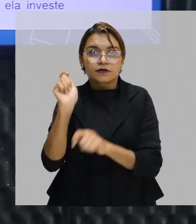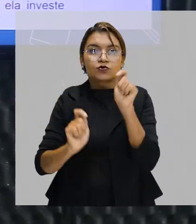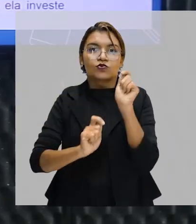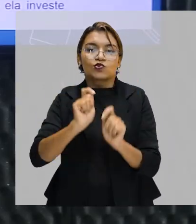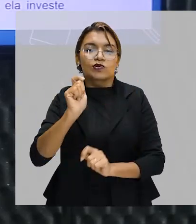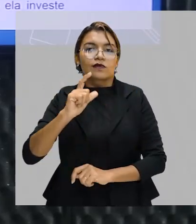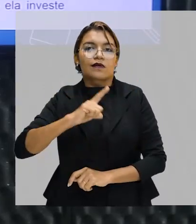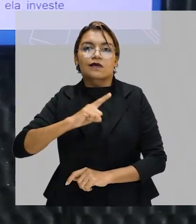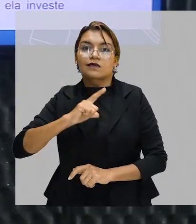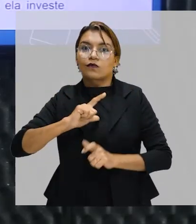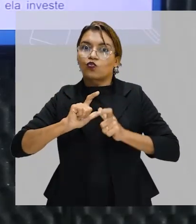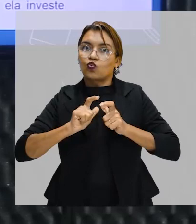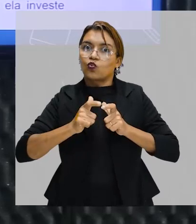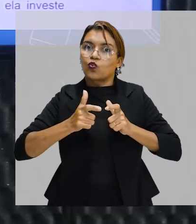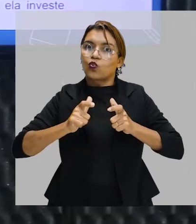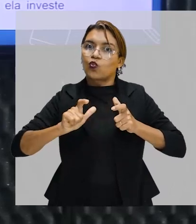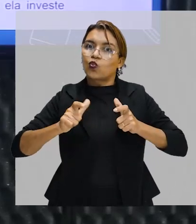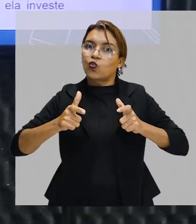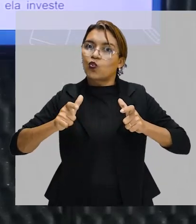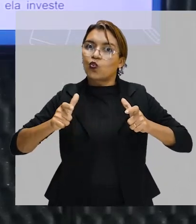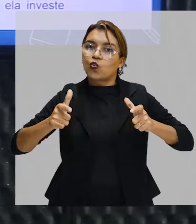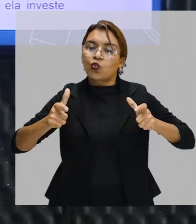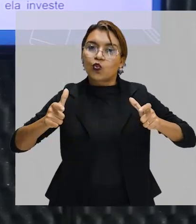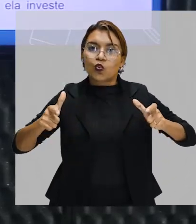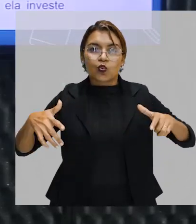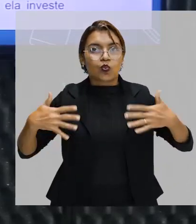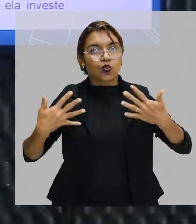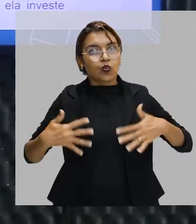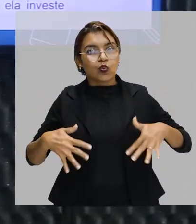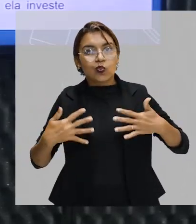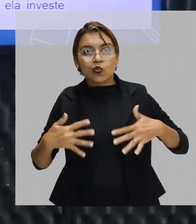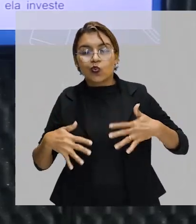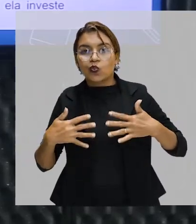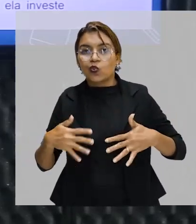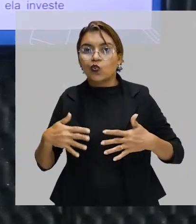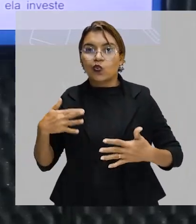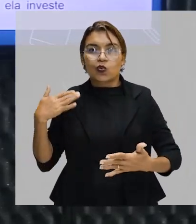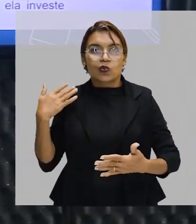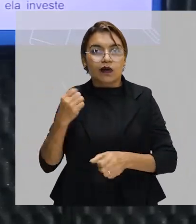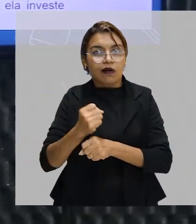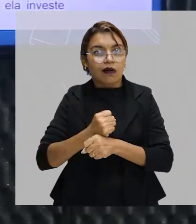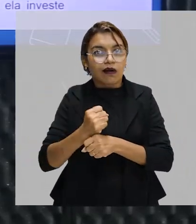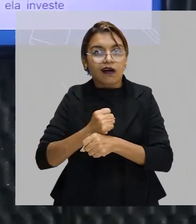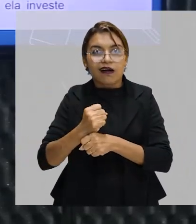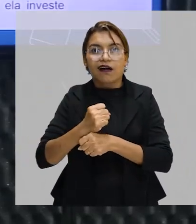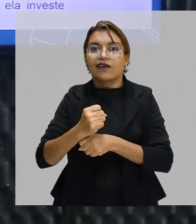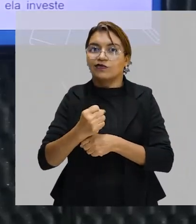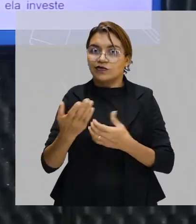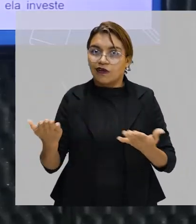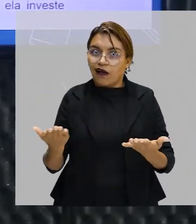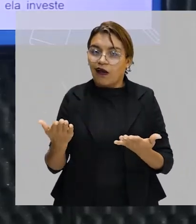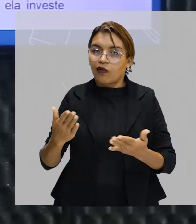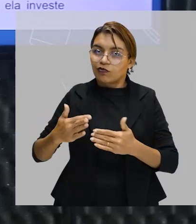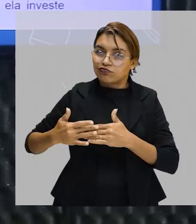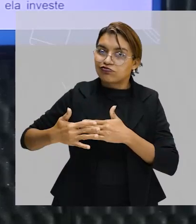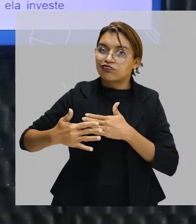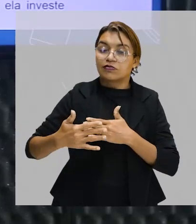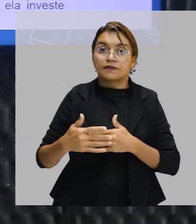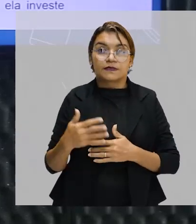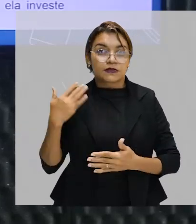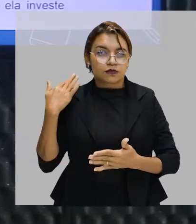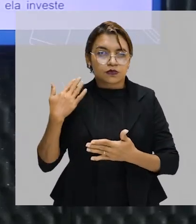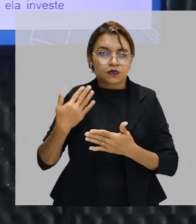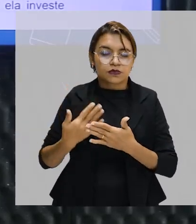que tem crescido de forma muito grande nos últimos anos, certo? E antes era